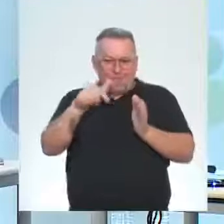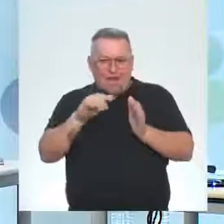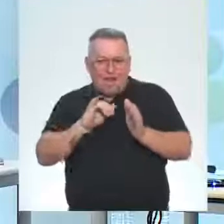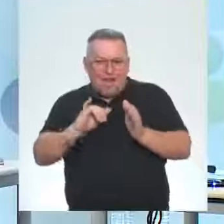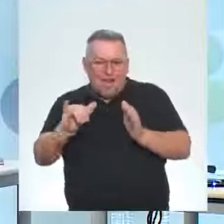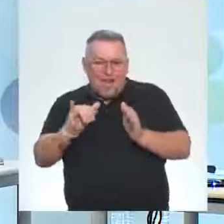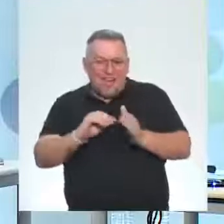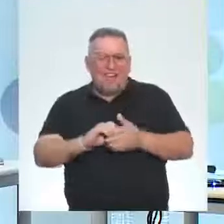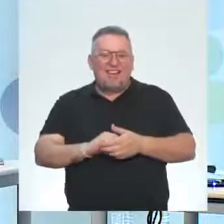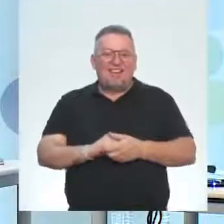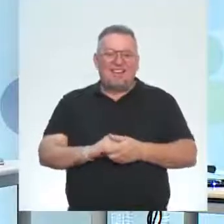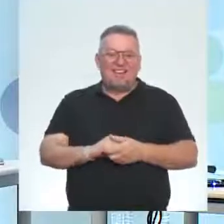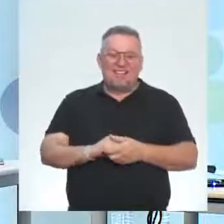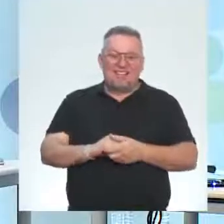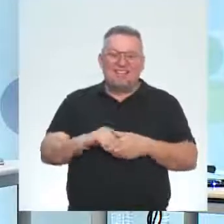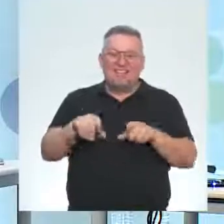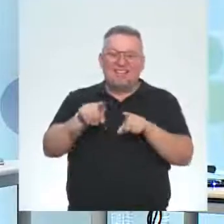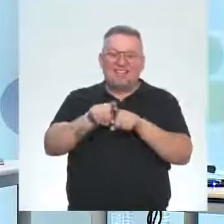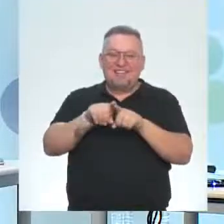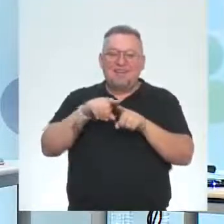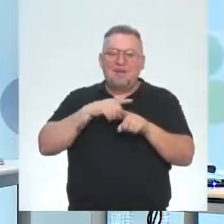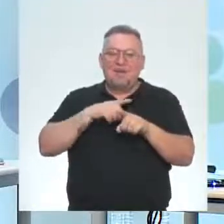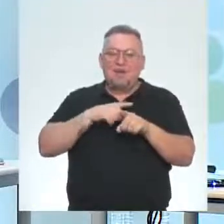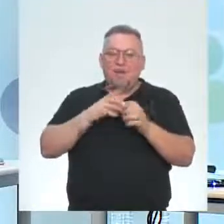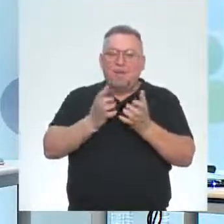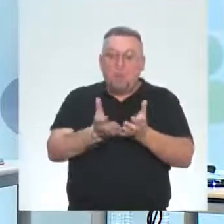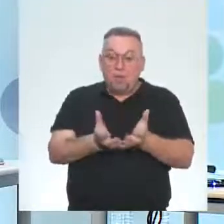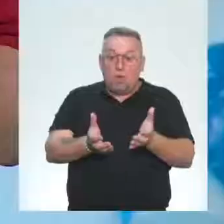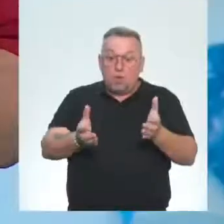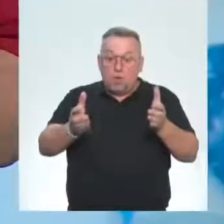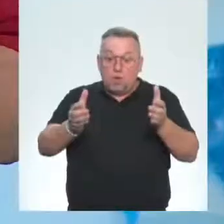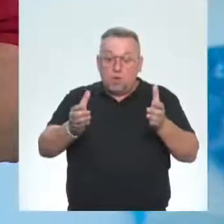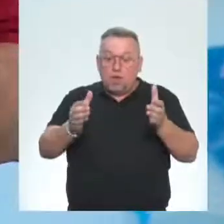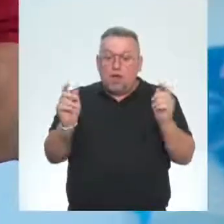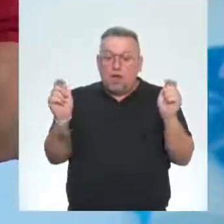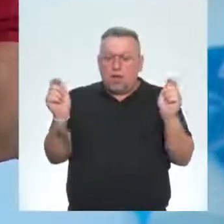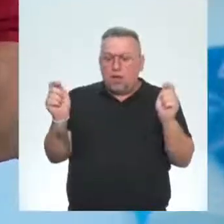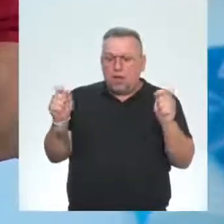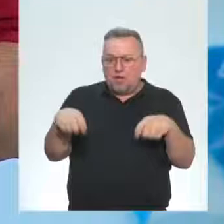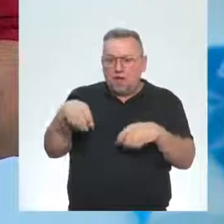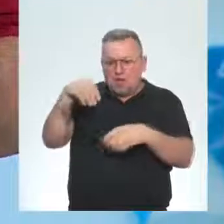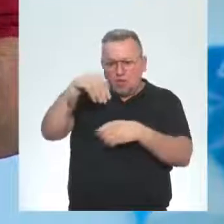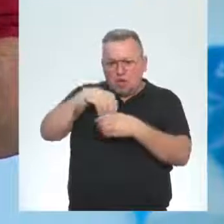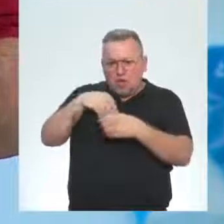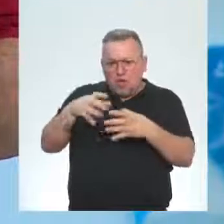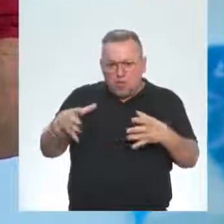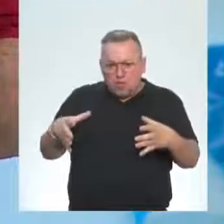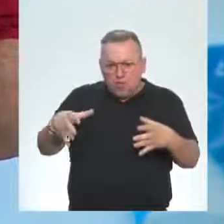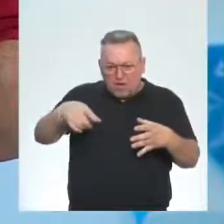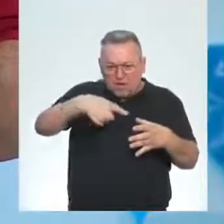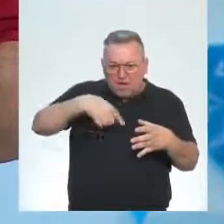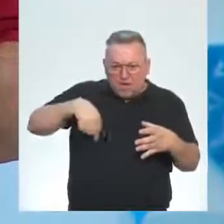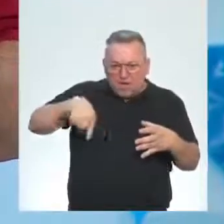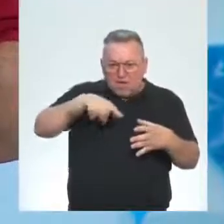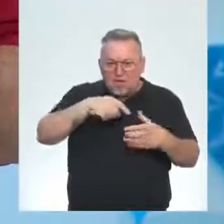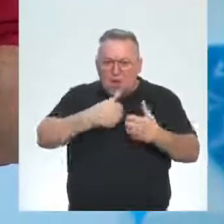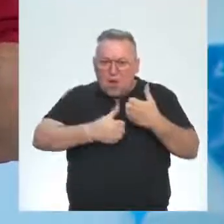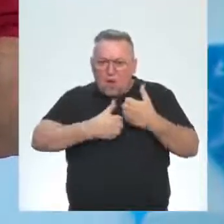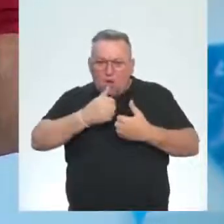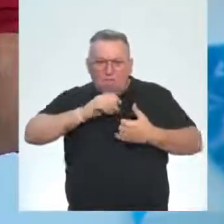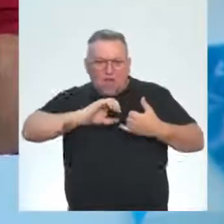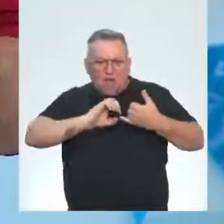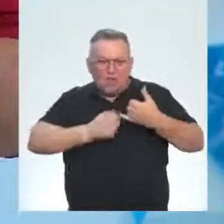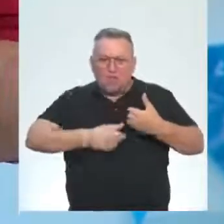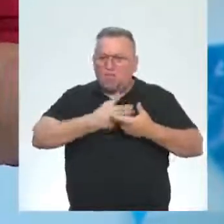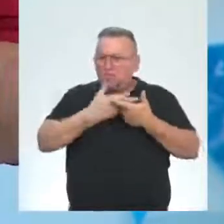né? Olha só. Aqui também nós temos uma capacidade, né, dentro dessa bacia, né, onde se coloca o arroz, a gente escolhe o arroz,